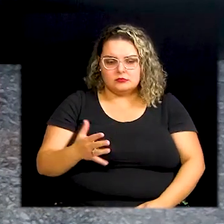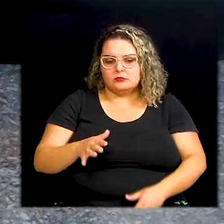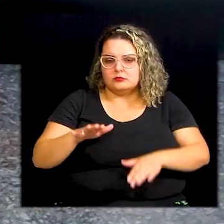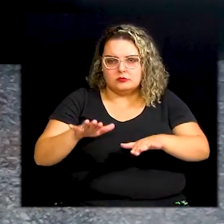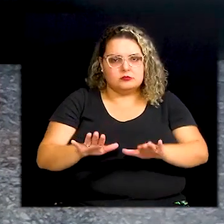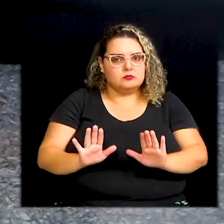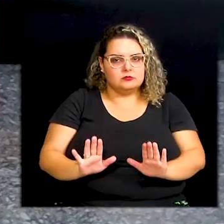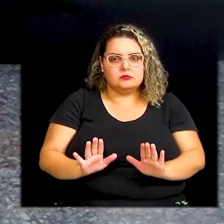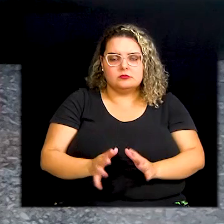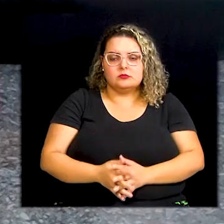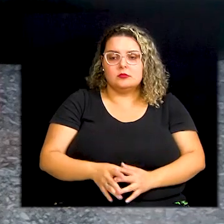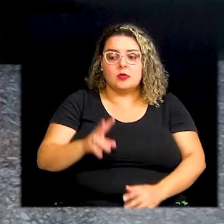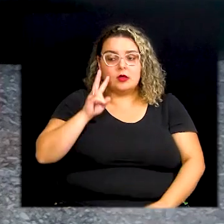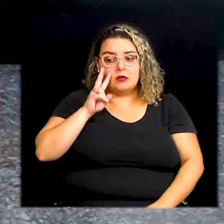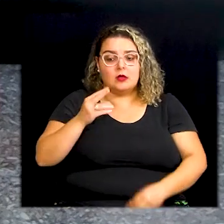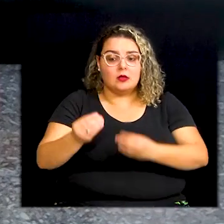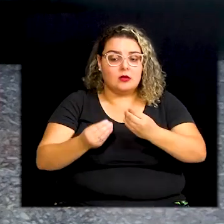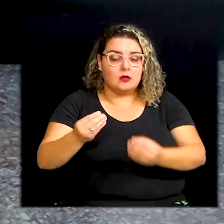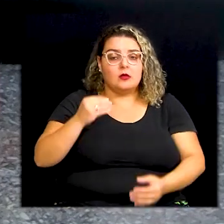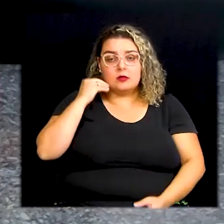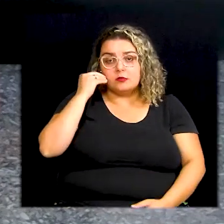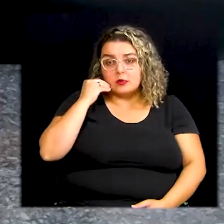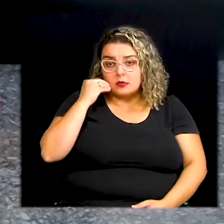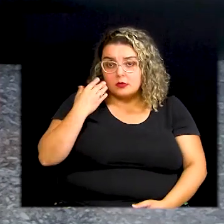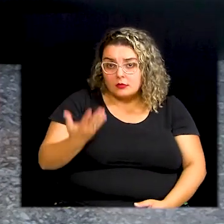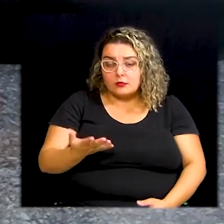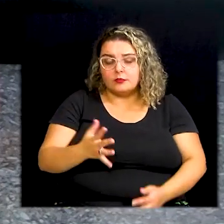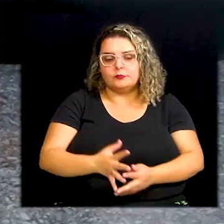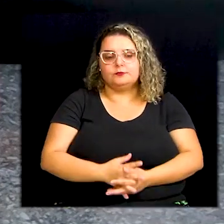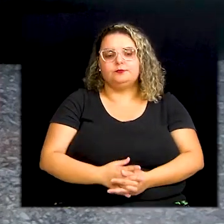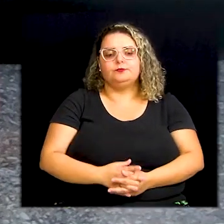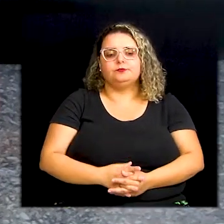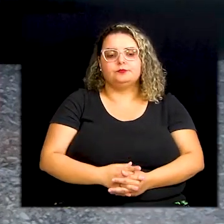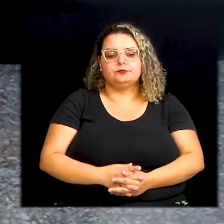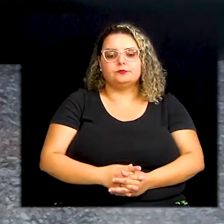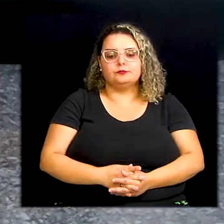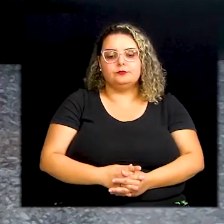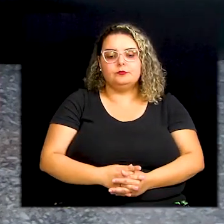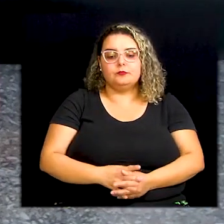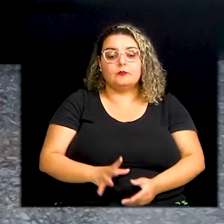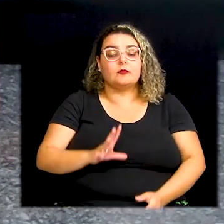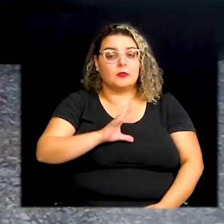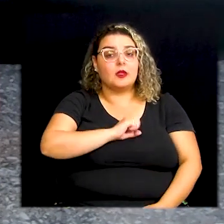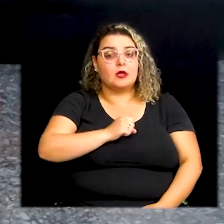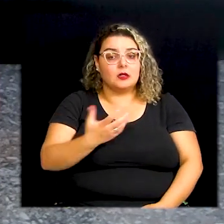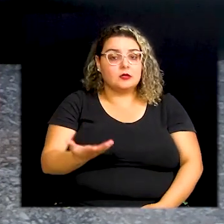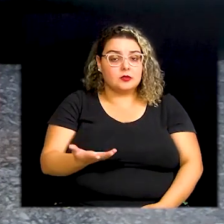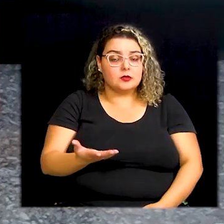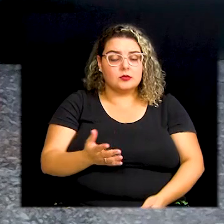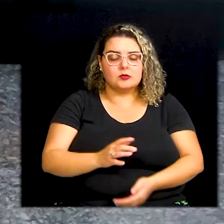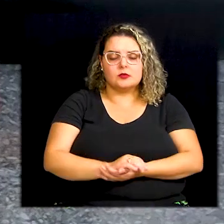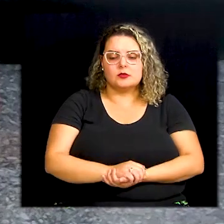ali para ver como que era, pegar uma experiência, e ele gostava desse